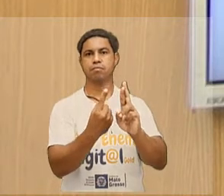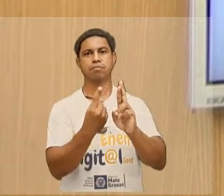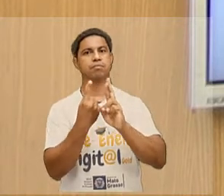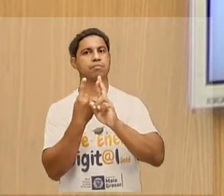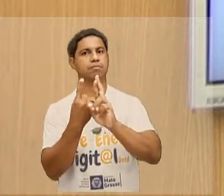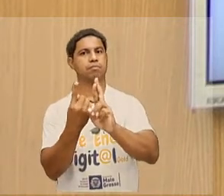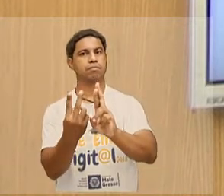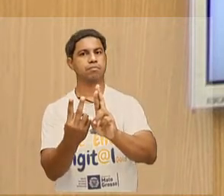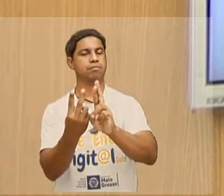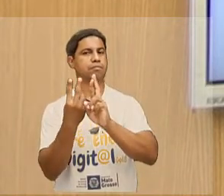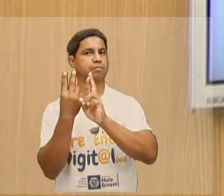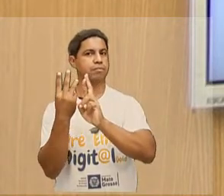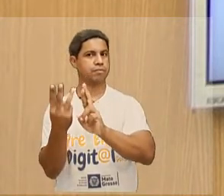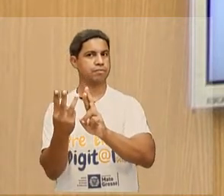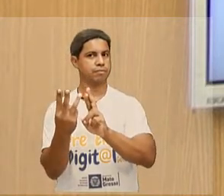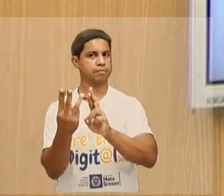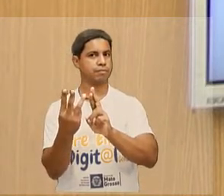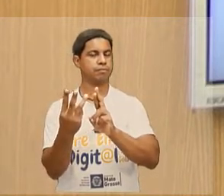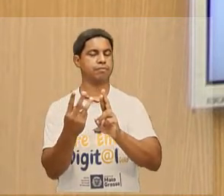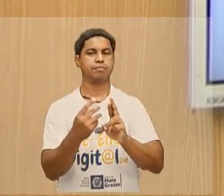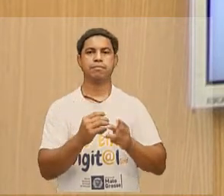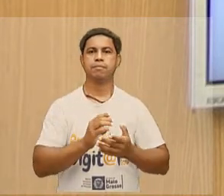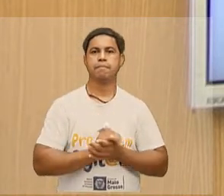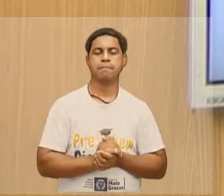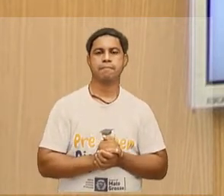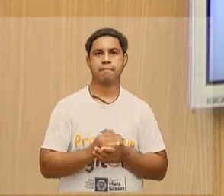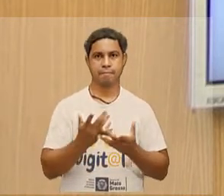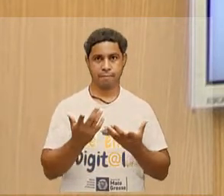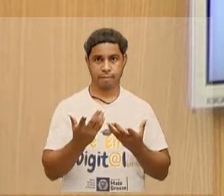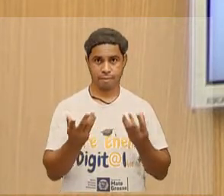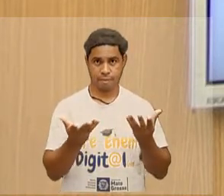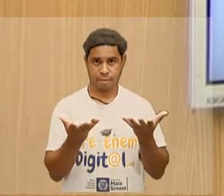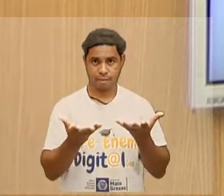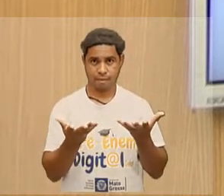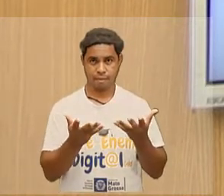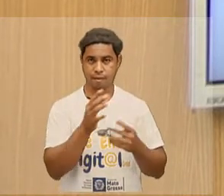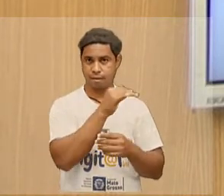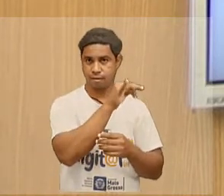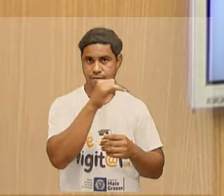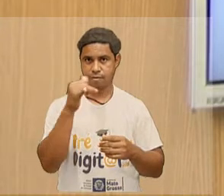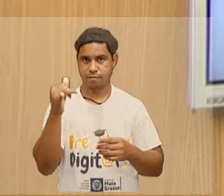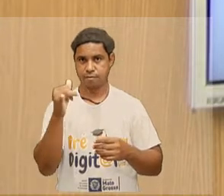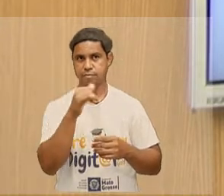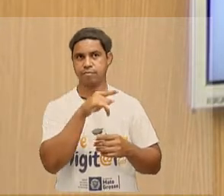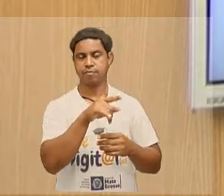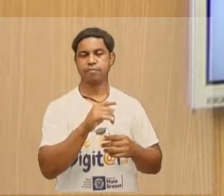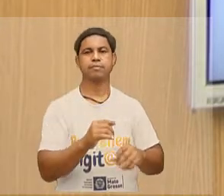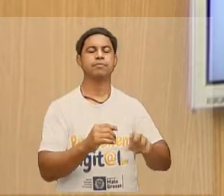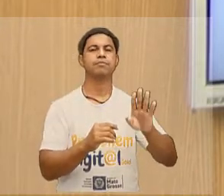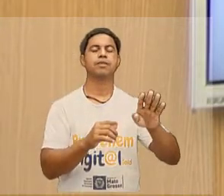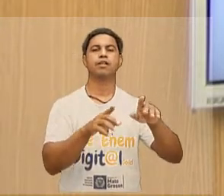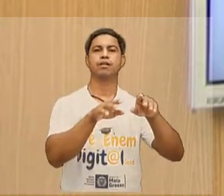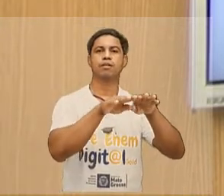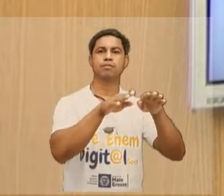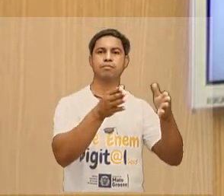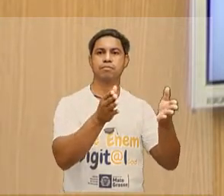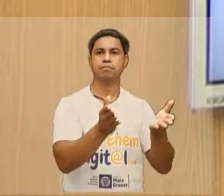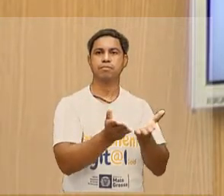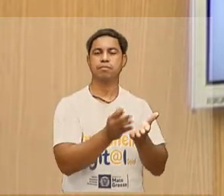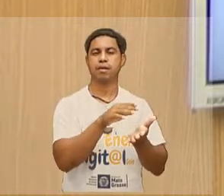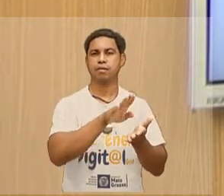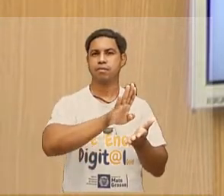fios. Isso é uma definição. Então, quando a corrente elétrica gerada aqui pela bateria chega nesse nó, ela vai ter